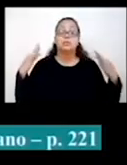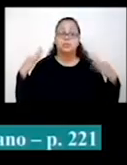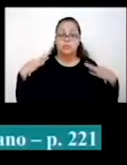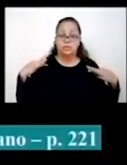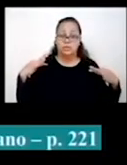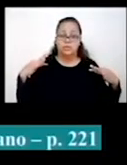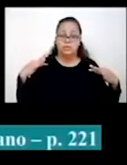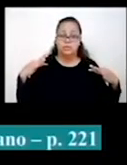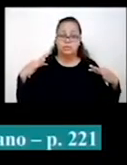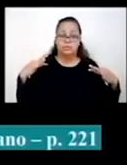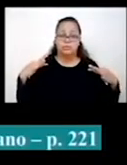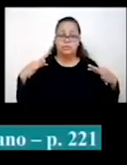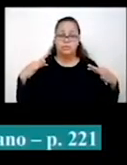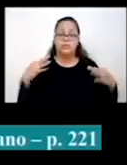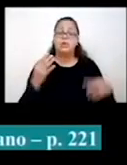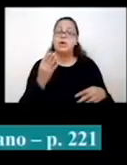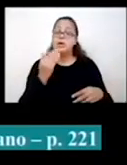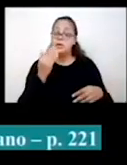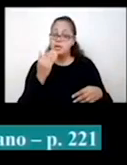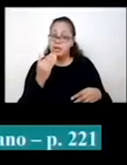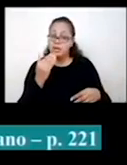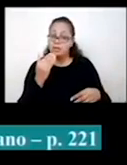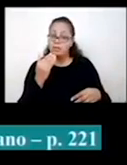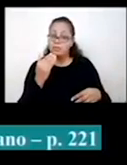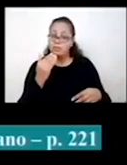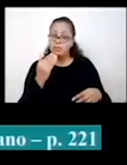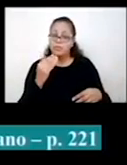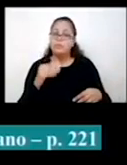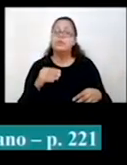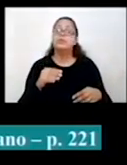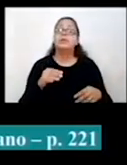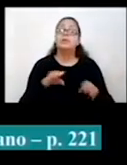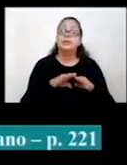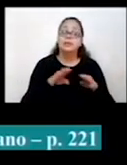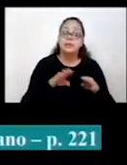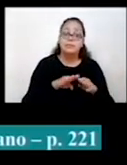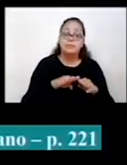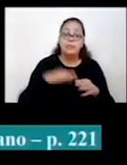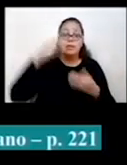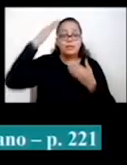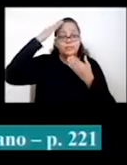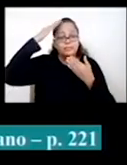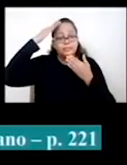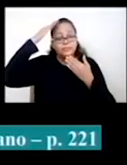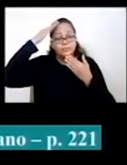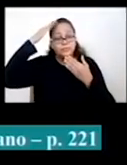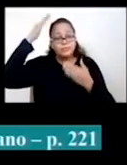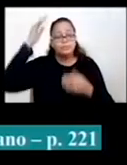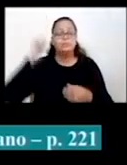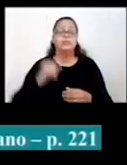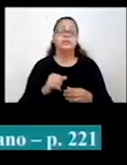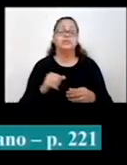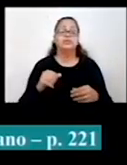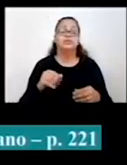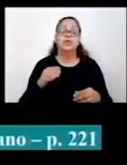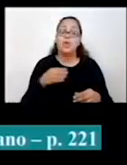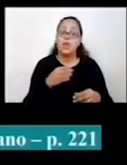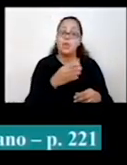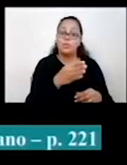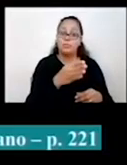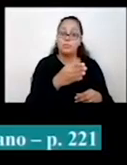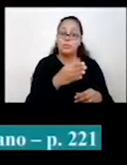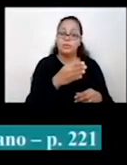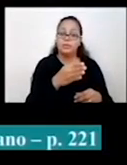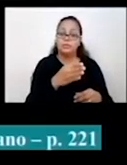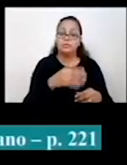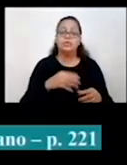hábitos alimentares aí regionais têm forte influência indígena, tendo como base o peixe. Tudo isso que a gente leu